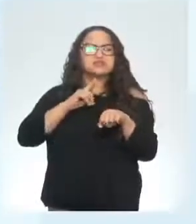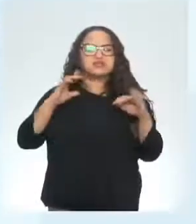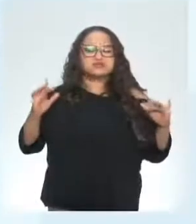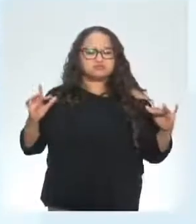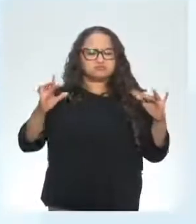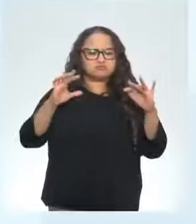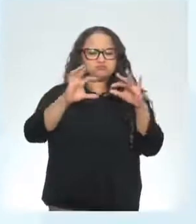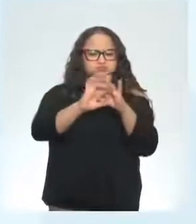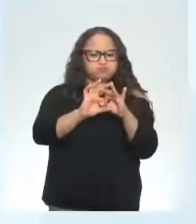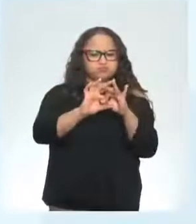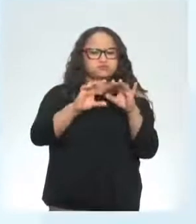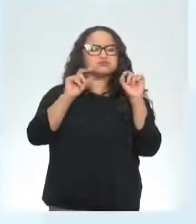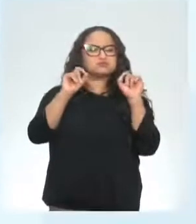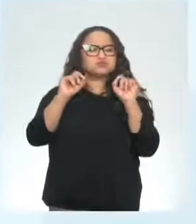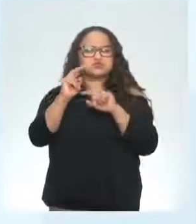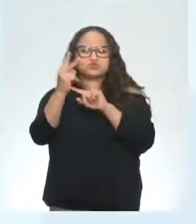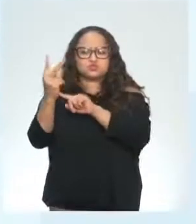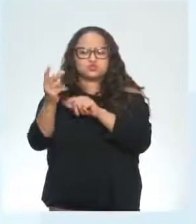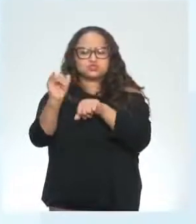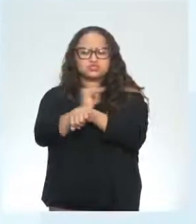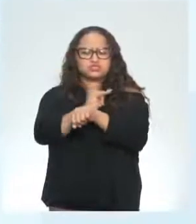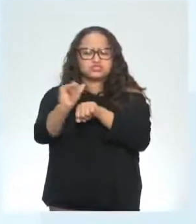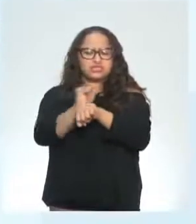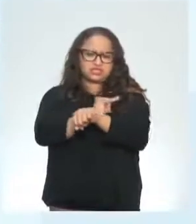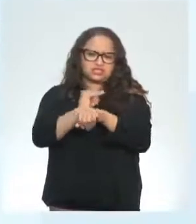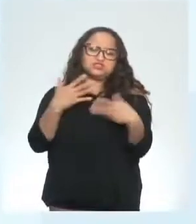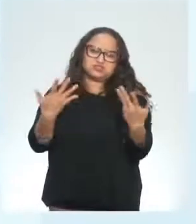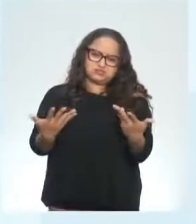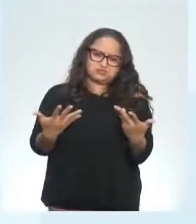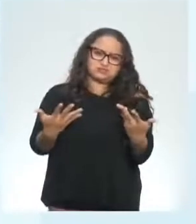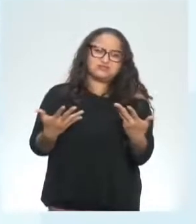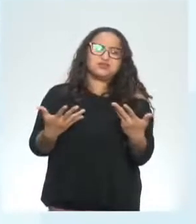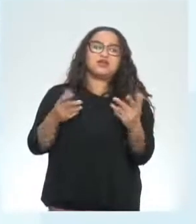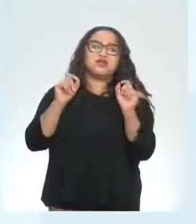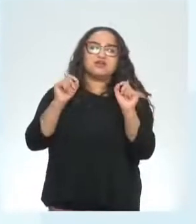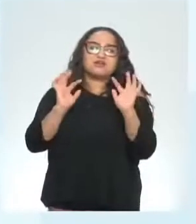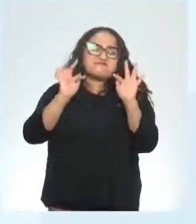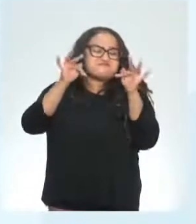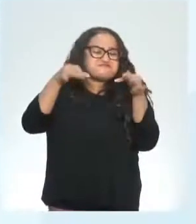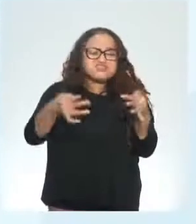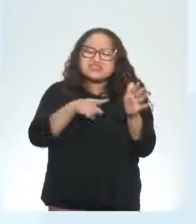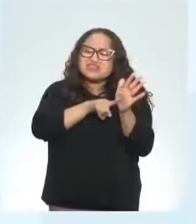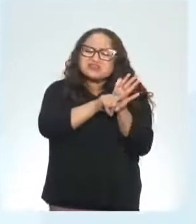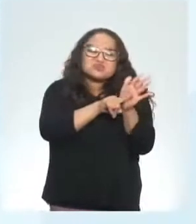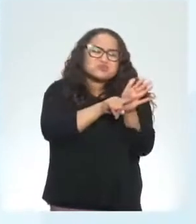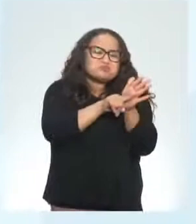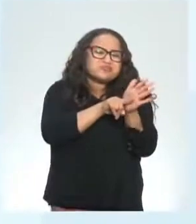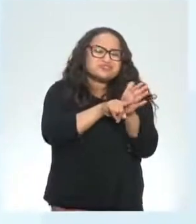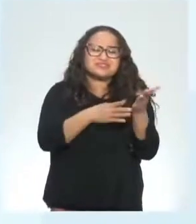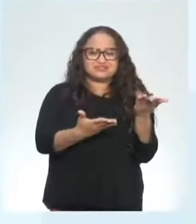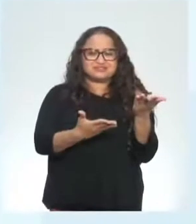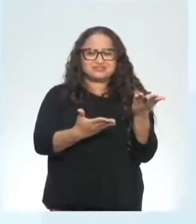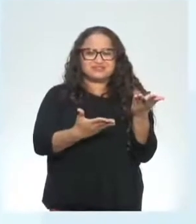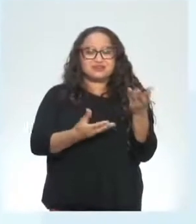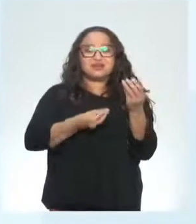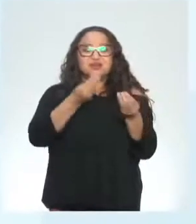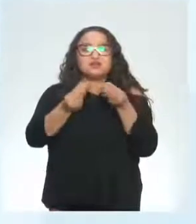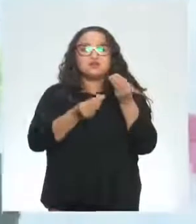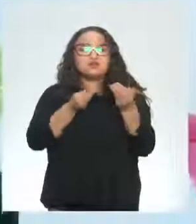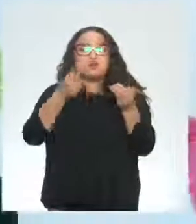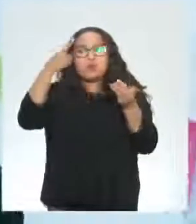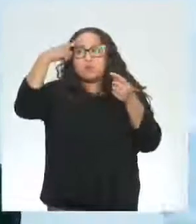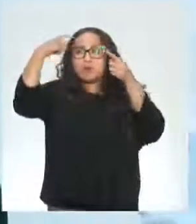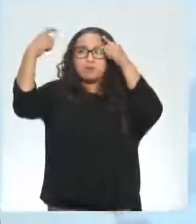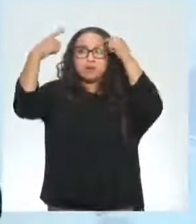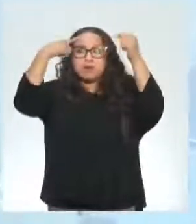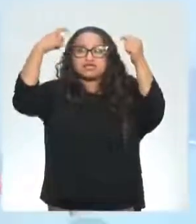mais técnicas de procedimento, tá? Etc. Então, essa é uma fase final de pesquisa, né? E acomodação das ideias do